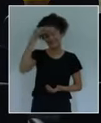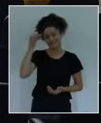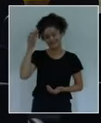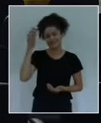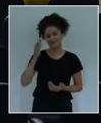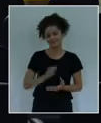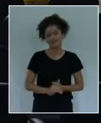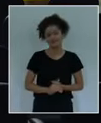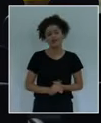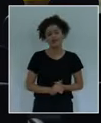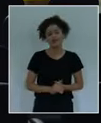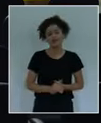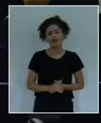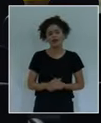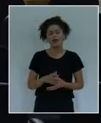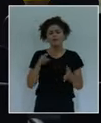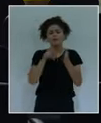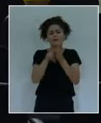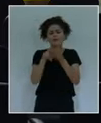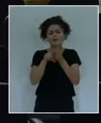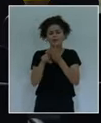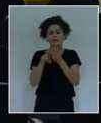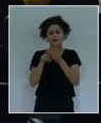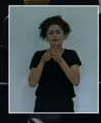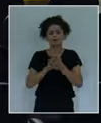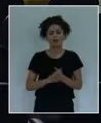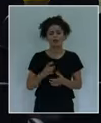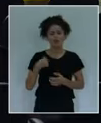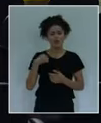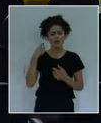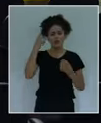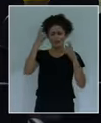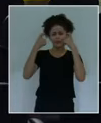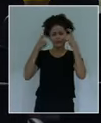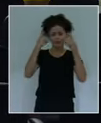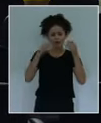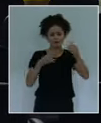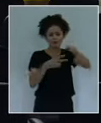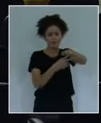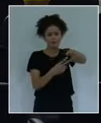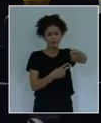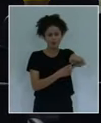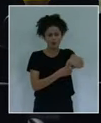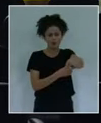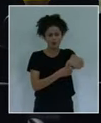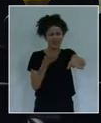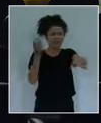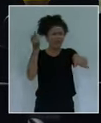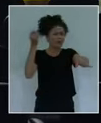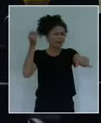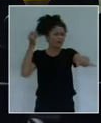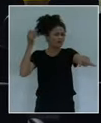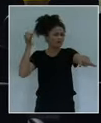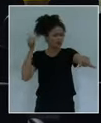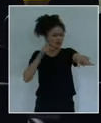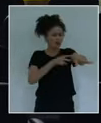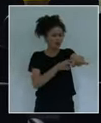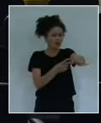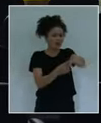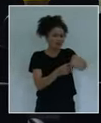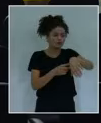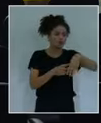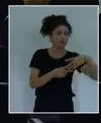sei se você saberia me responder. Eu sou muito preocupada com a ponte que já foi embora em outras enchentes. Foi